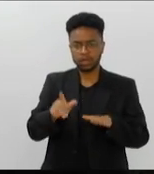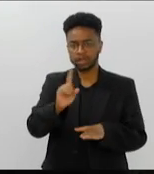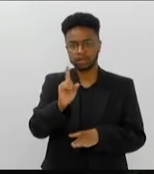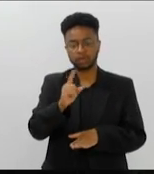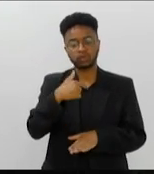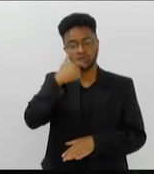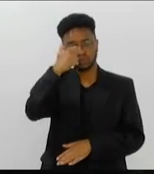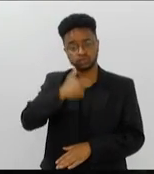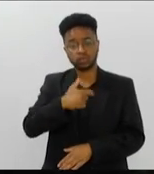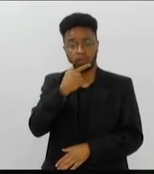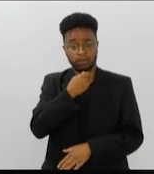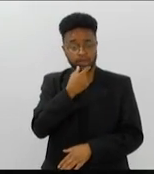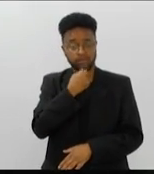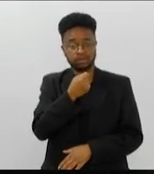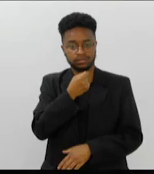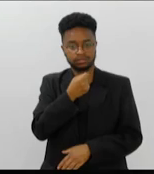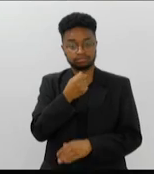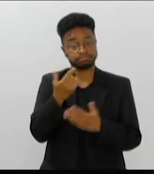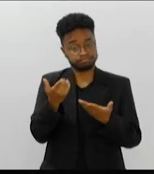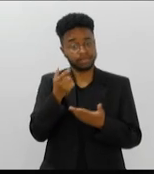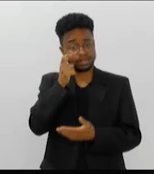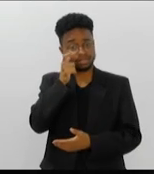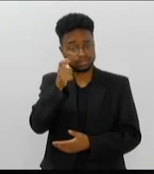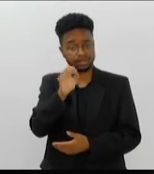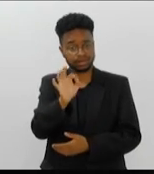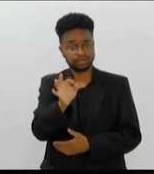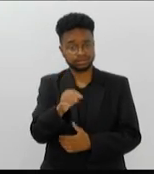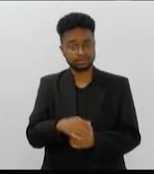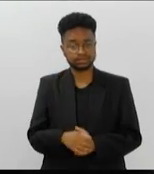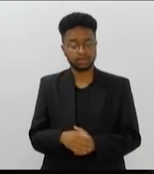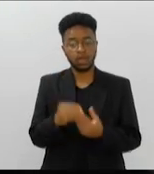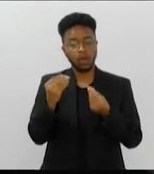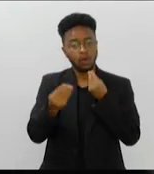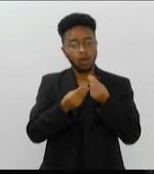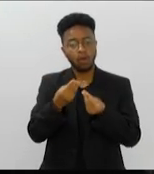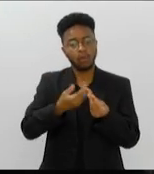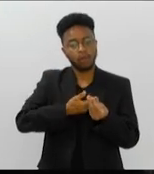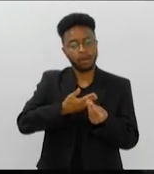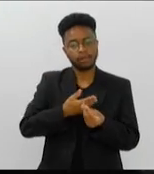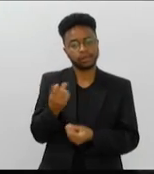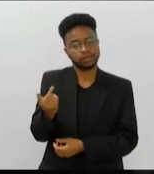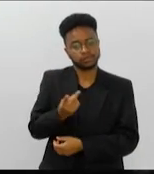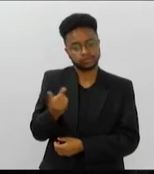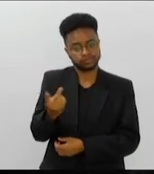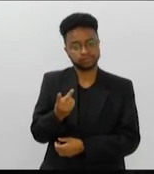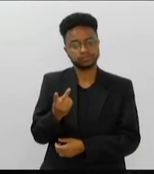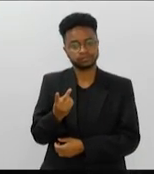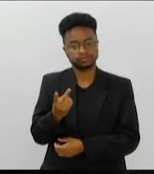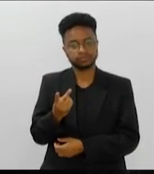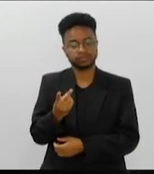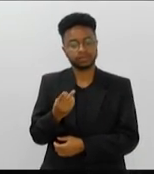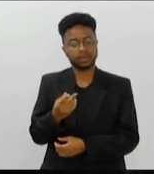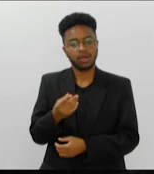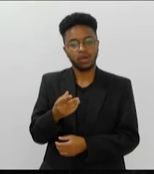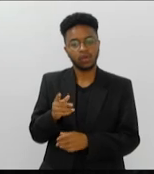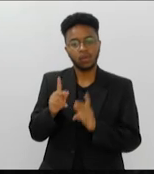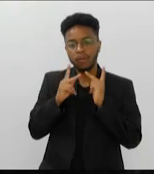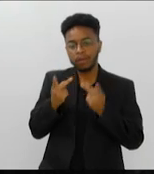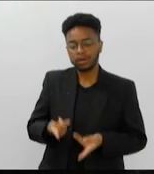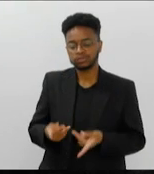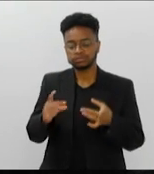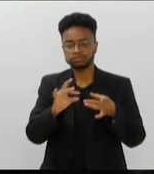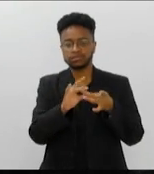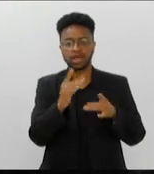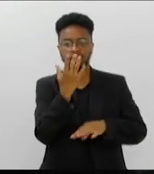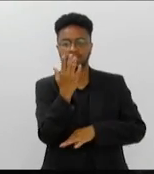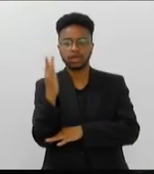menino. Olha que interessante, né, a amizade do homem com a natureza, provando,